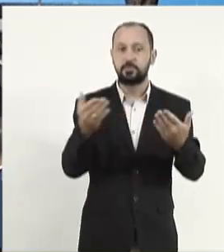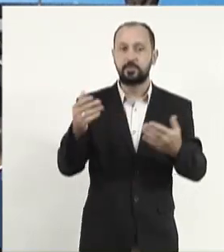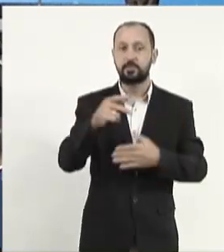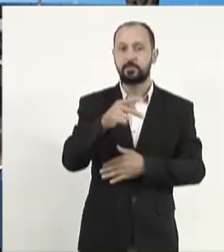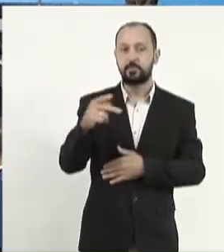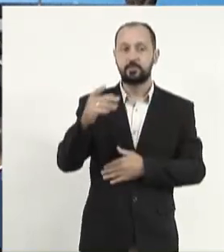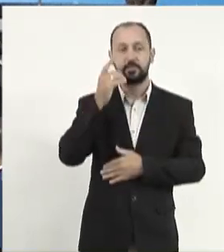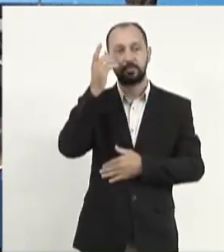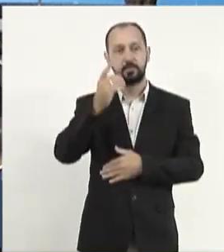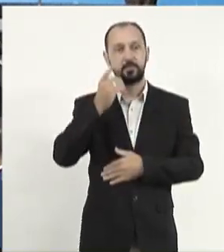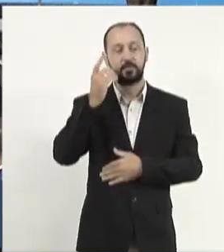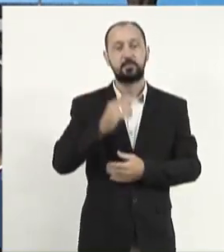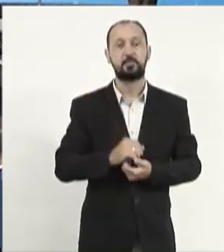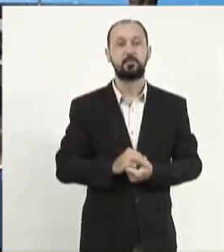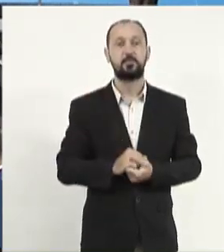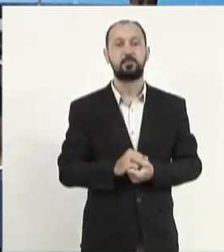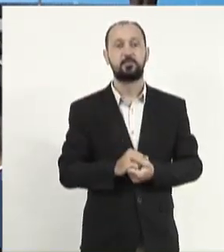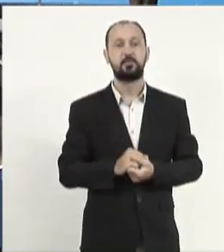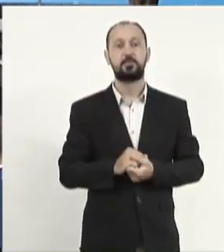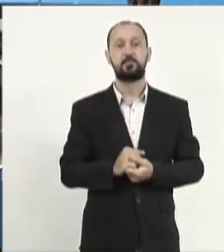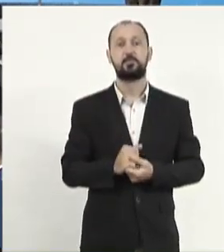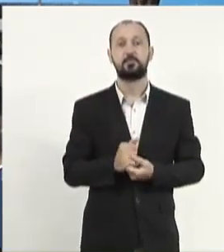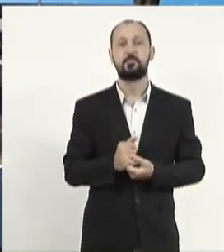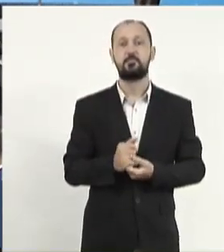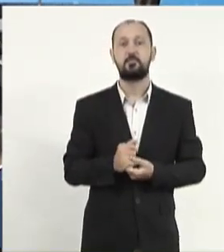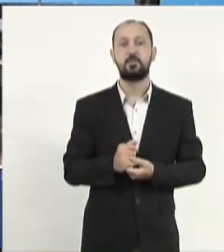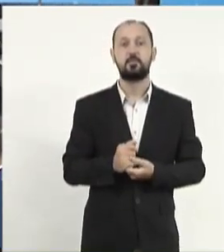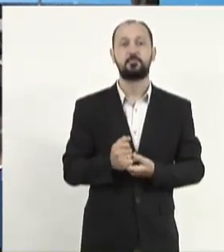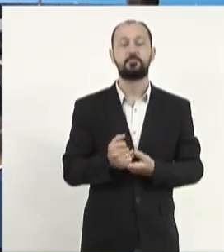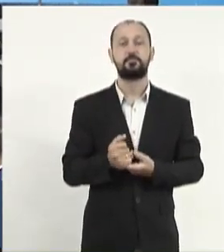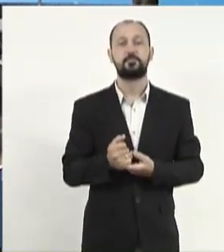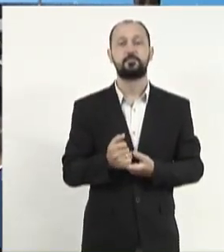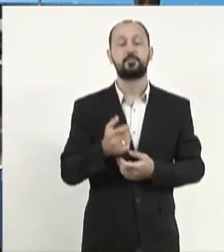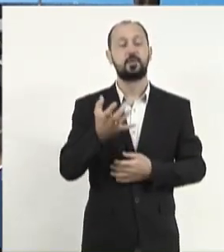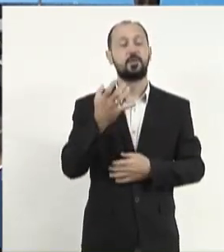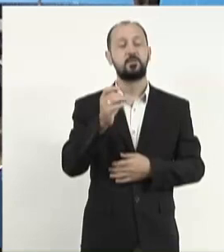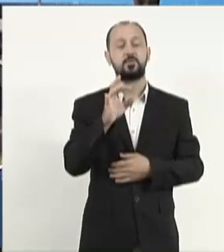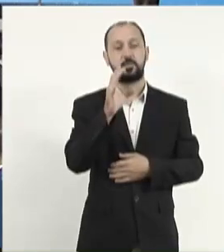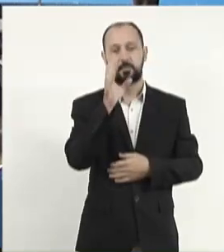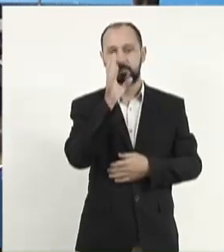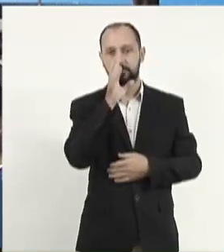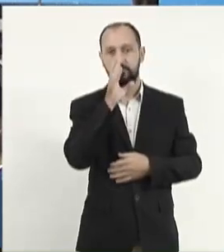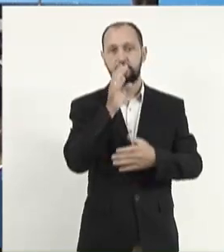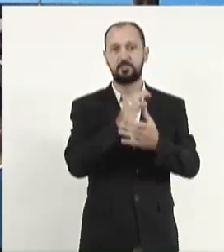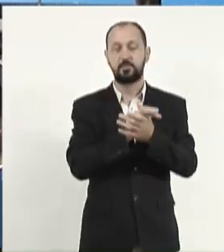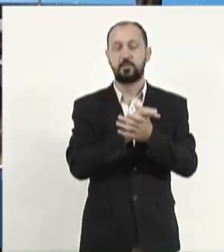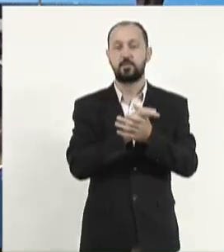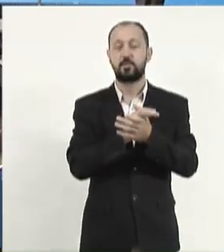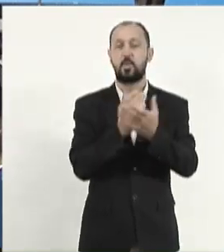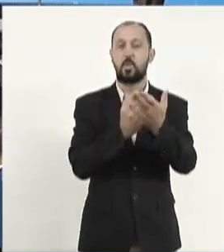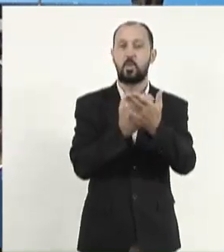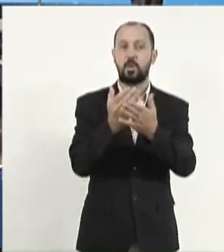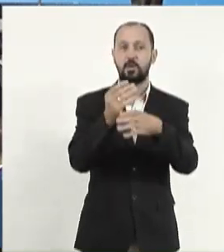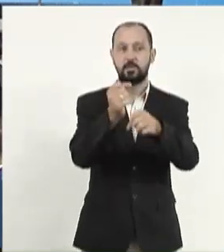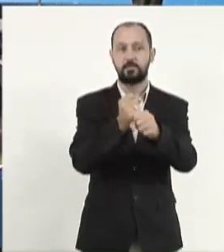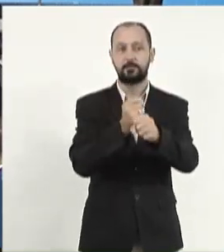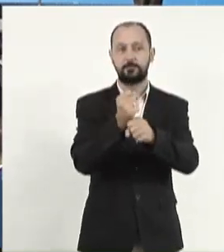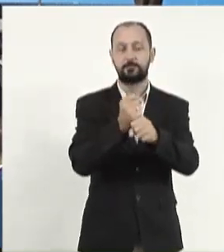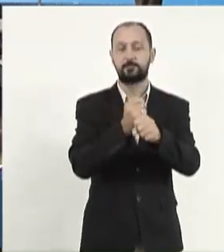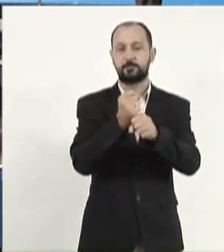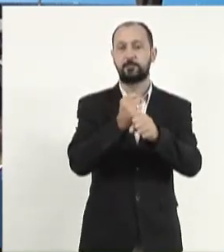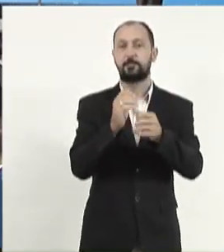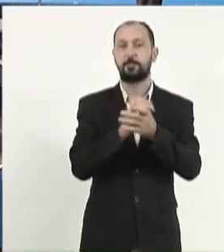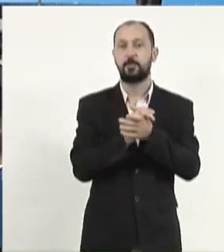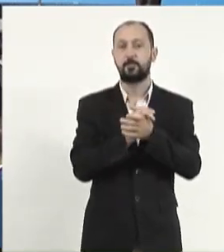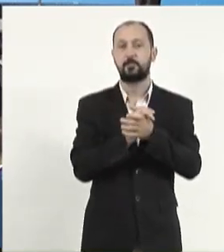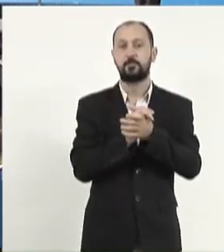dia, deputados, deputadas. Eu gostaria aqui de só fazer uma observação. No começo desse ano, quando